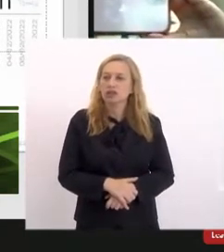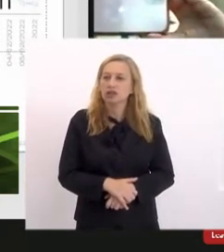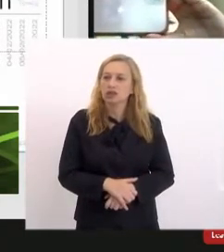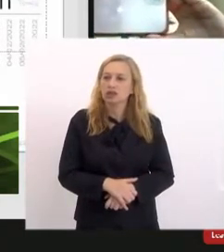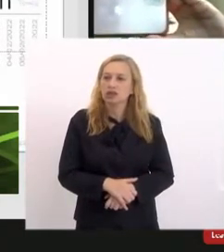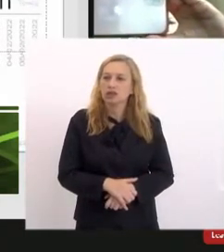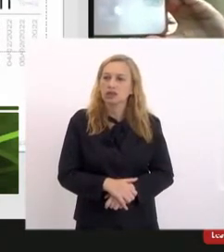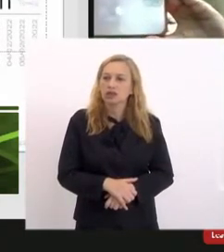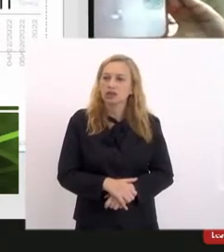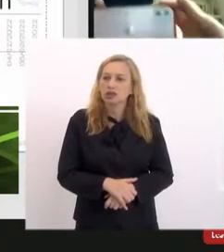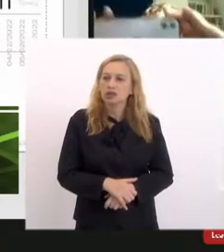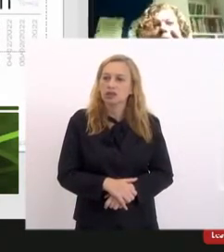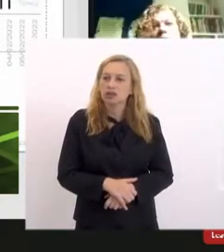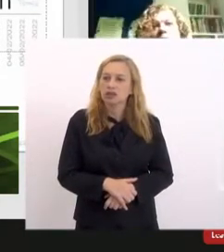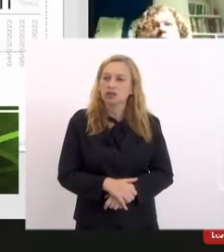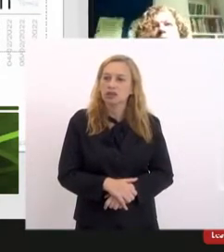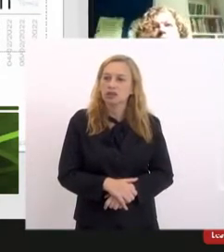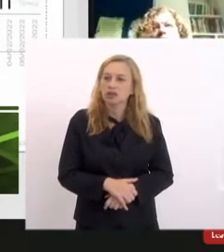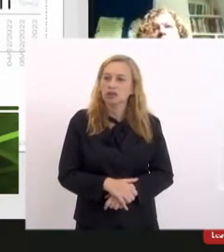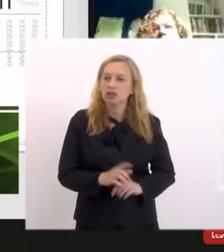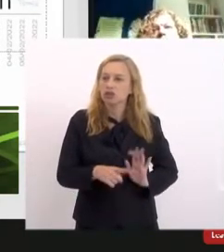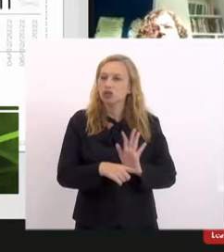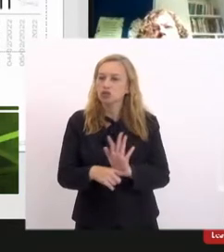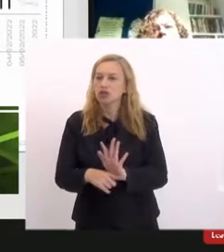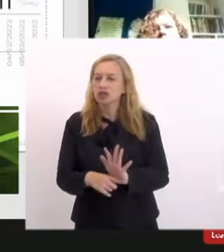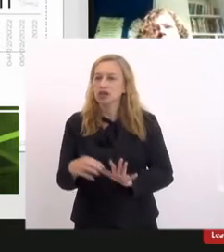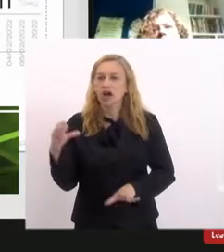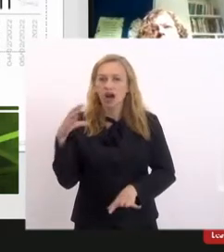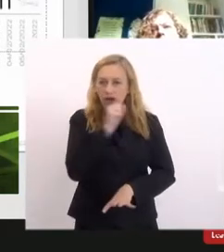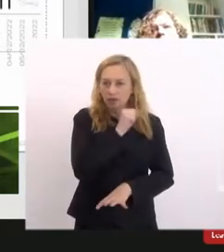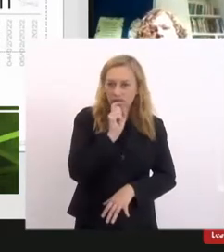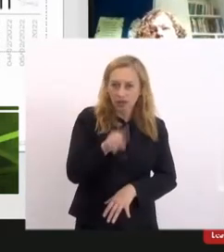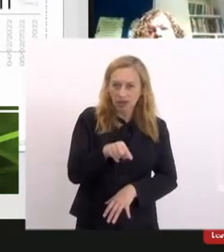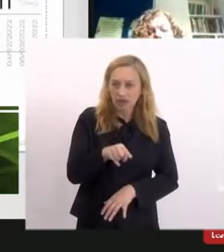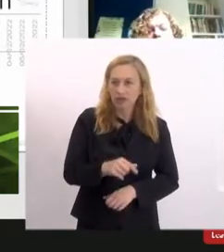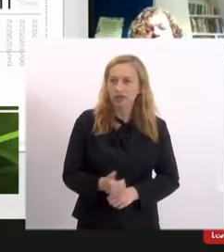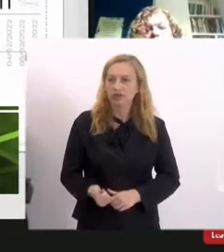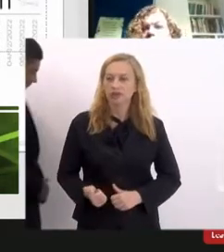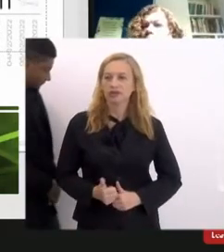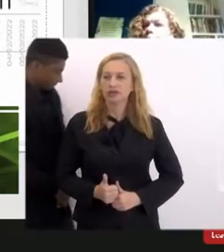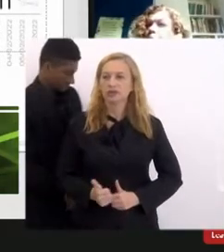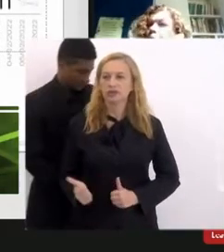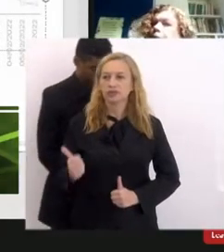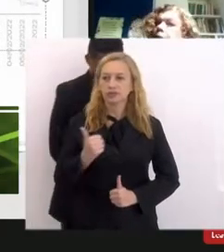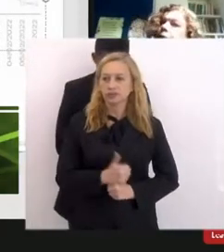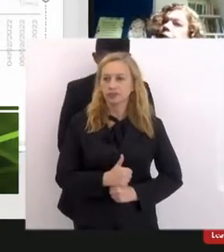para serem para ter atendimento mais urgente. Né?